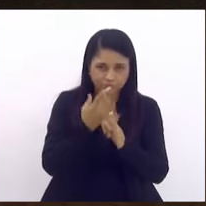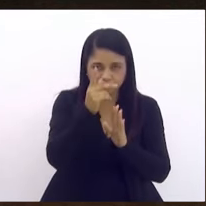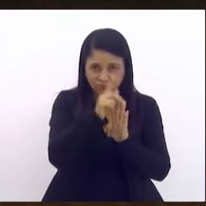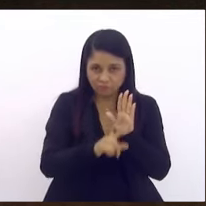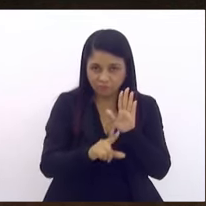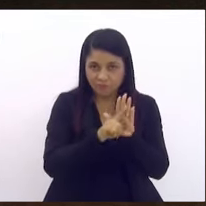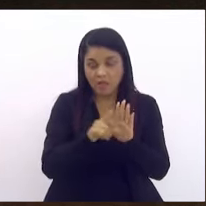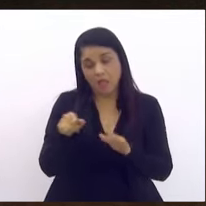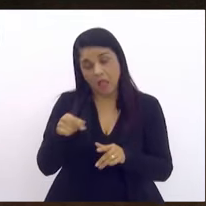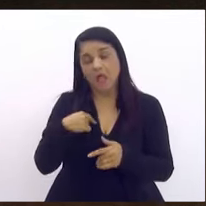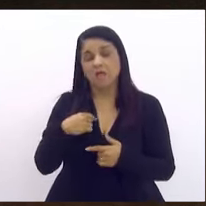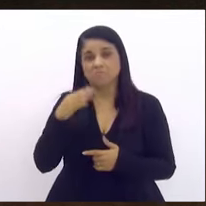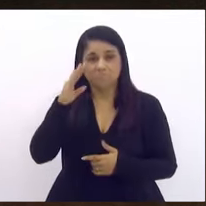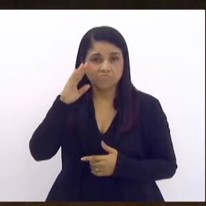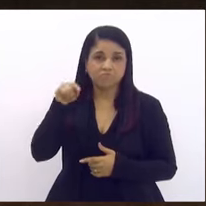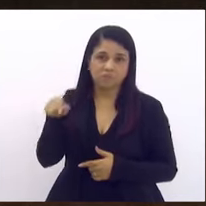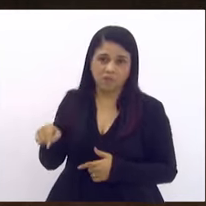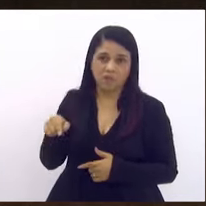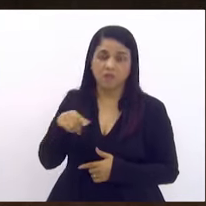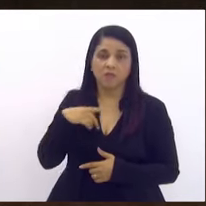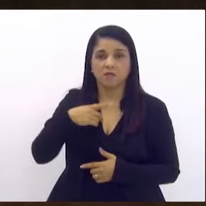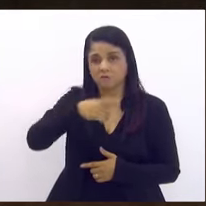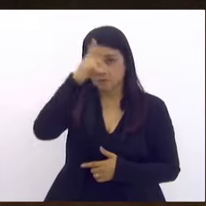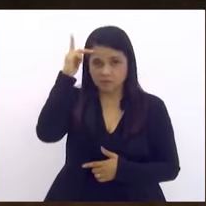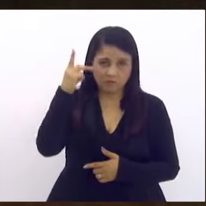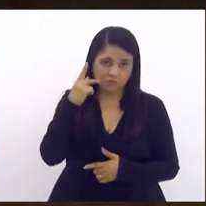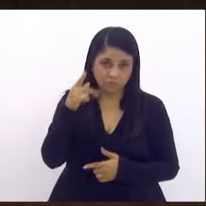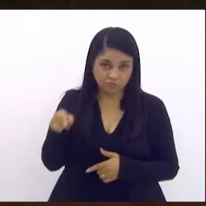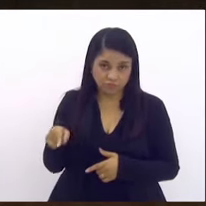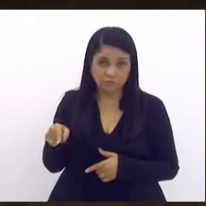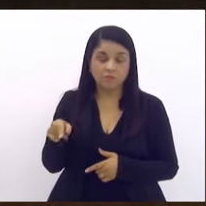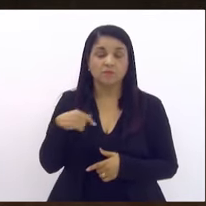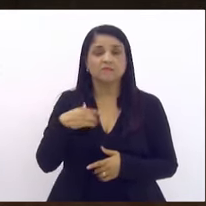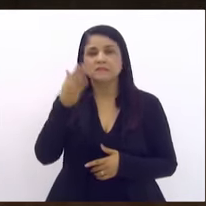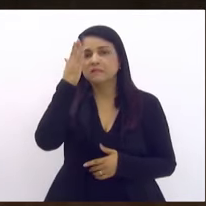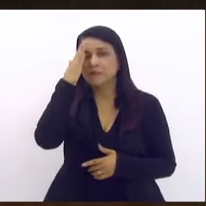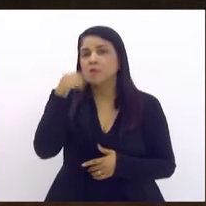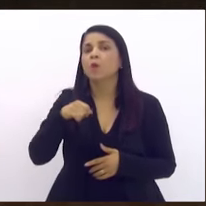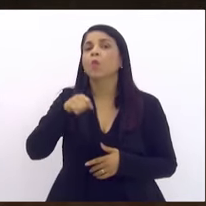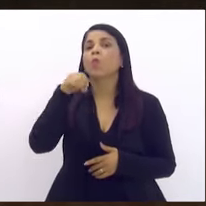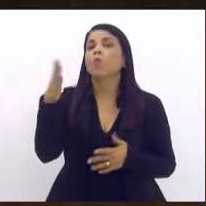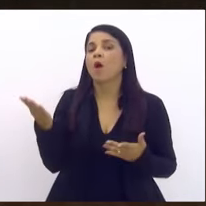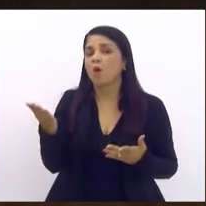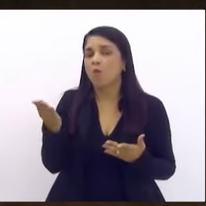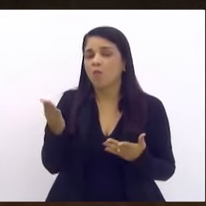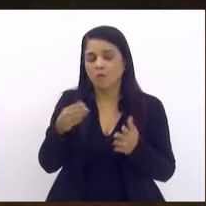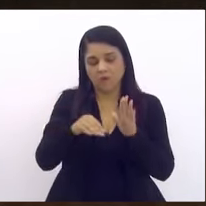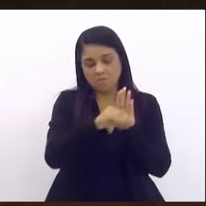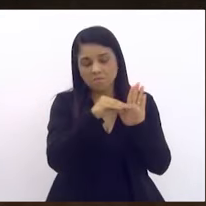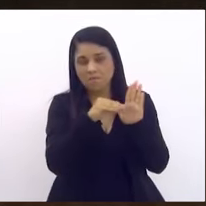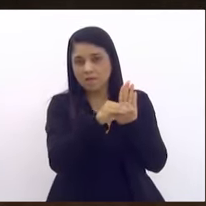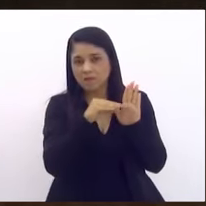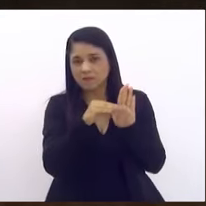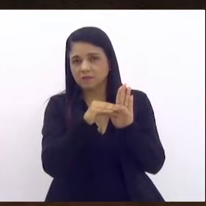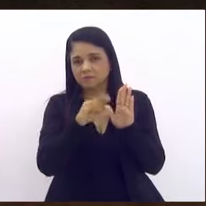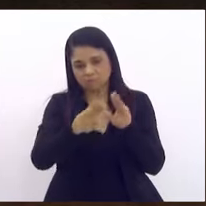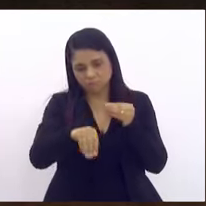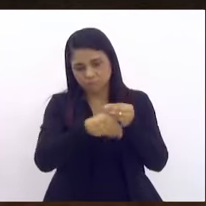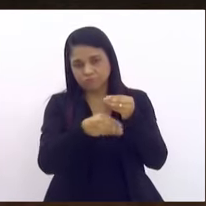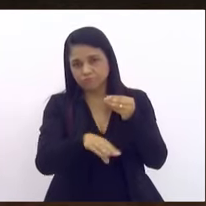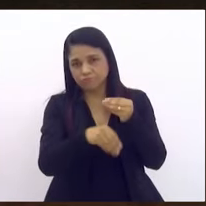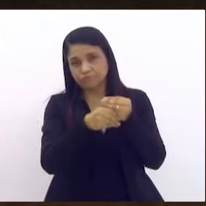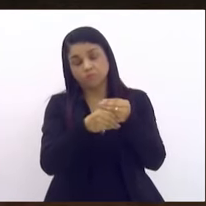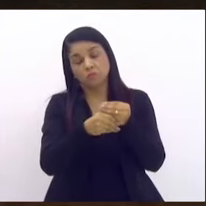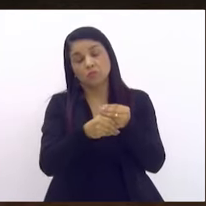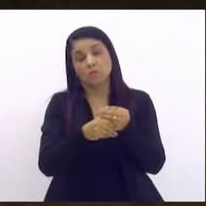tenha eh a cência de quais emendas essas estão sendo recebidas para poder manter ou não as atuais